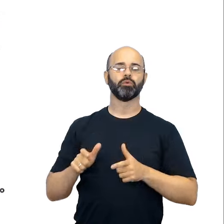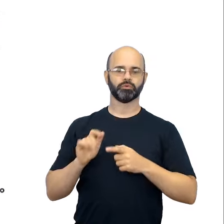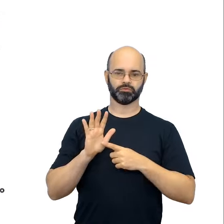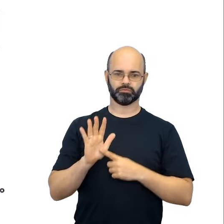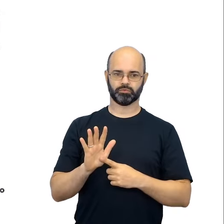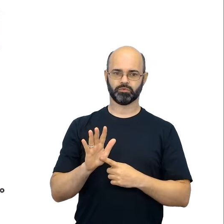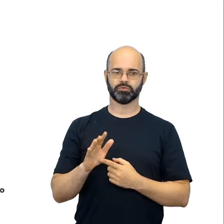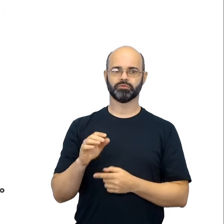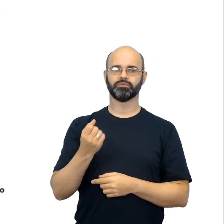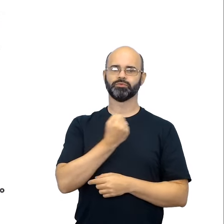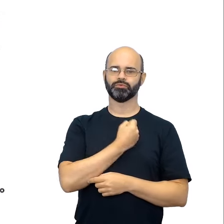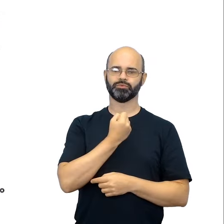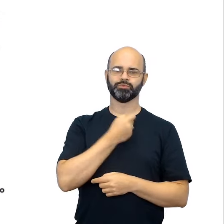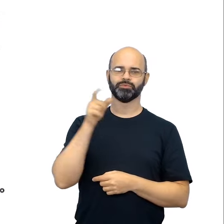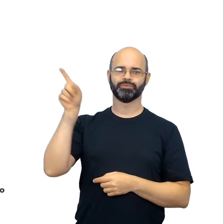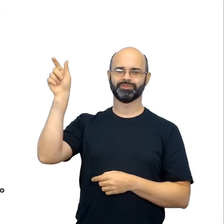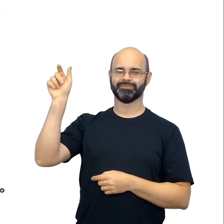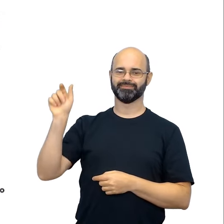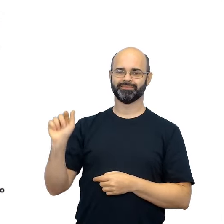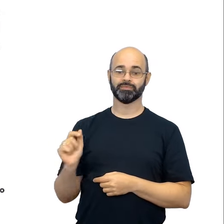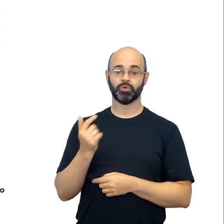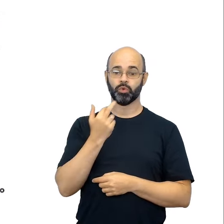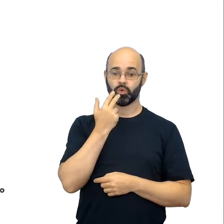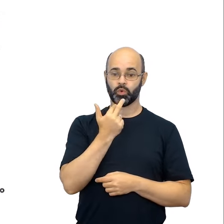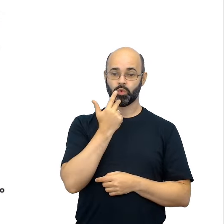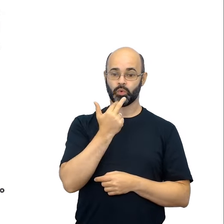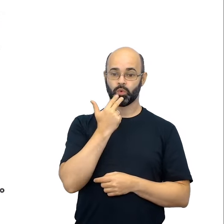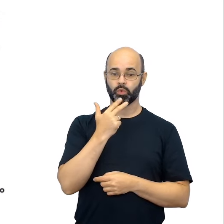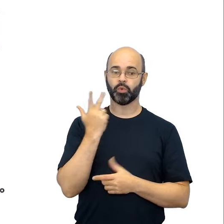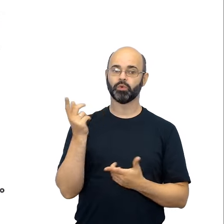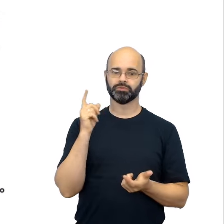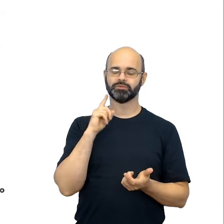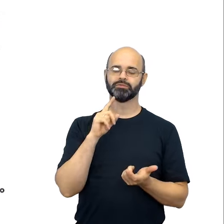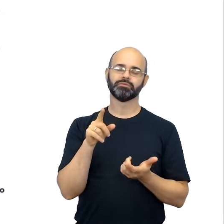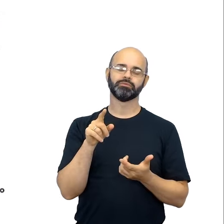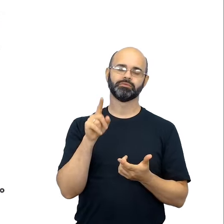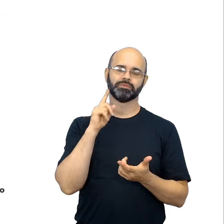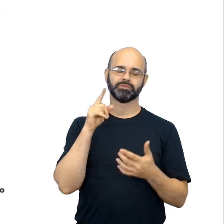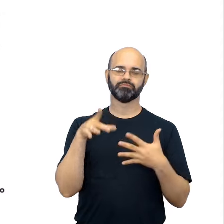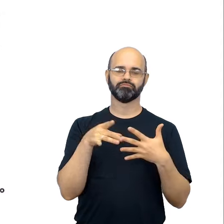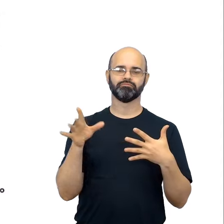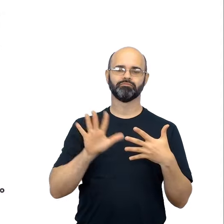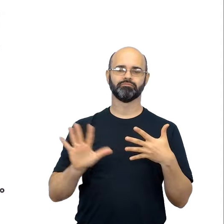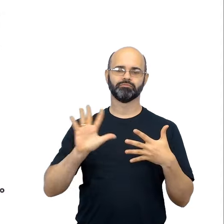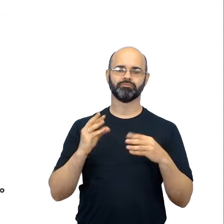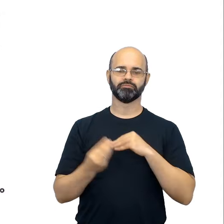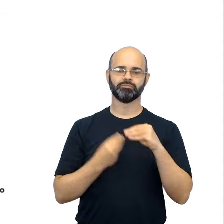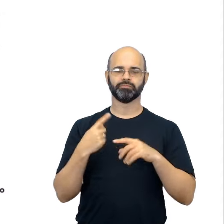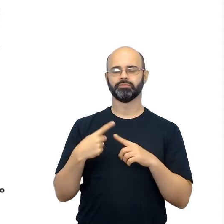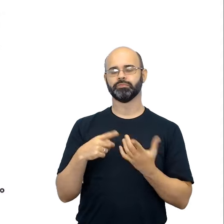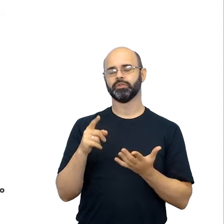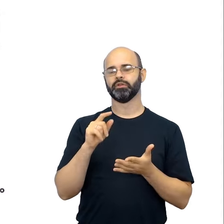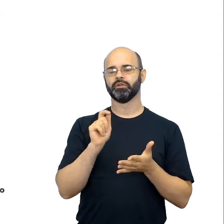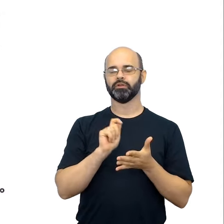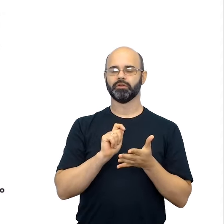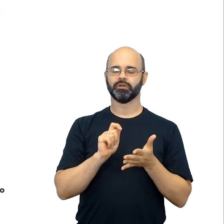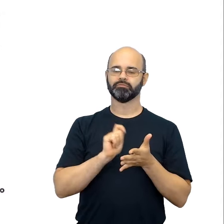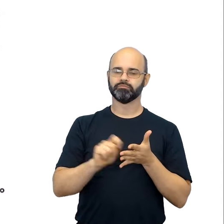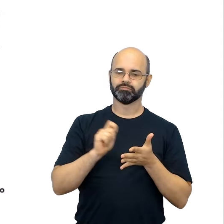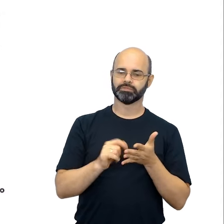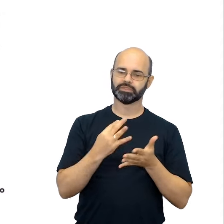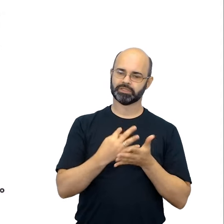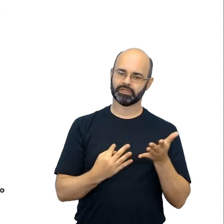numéricos, as cores. Então, esses textos, eles são multissemióticos, porque eles envolvem linguagem verbal, linguagem não verbal,